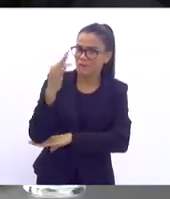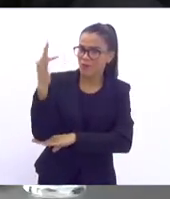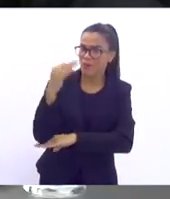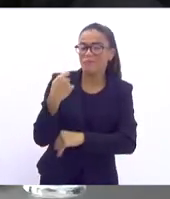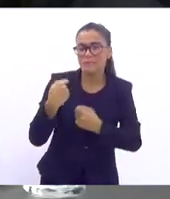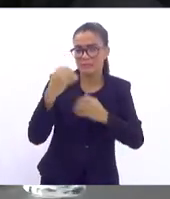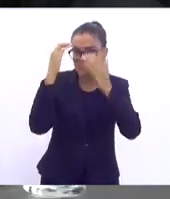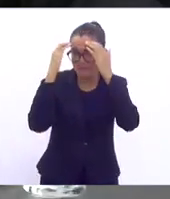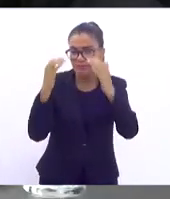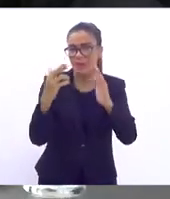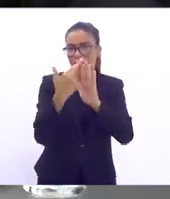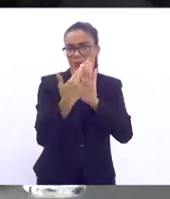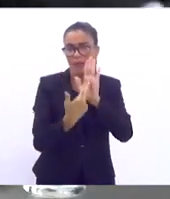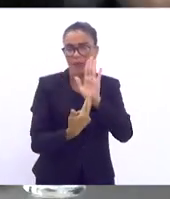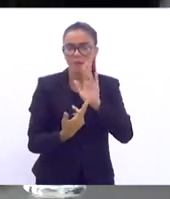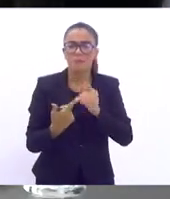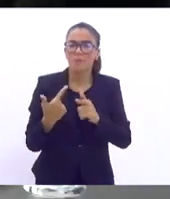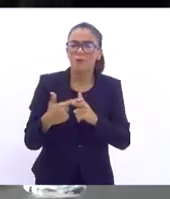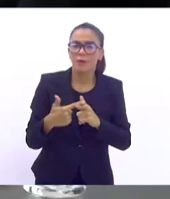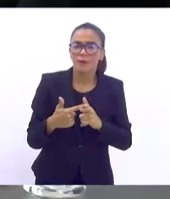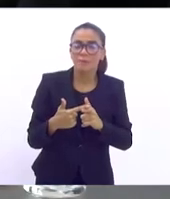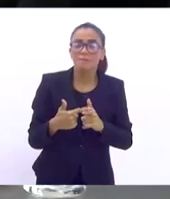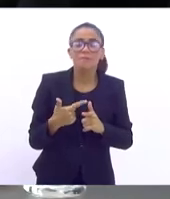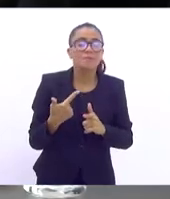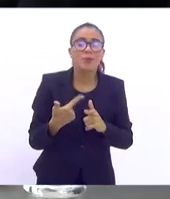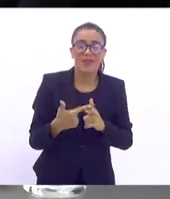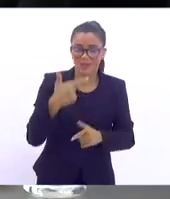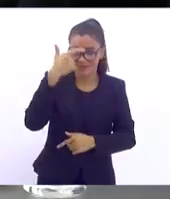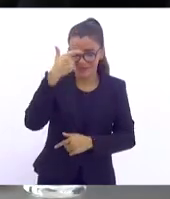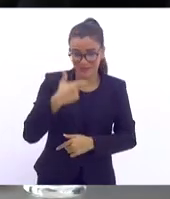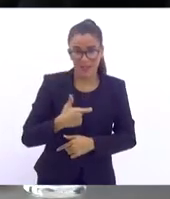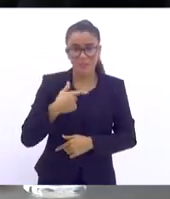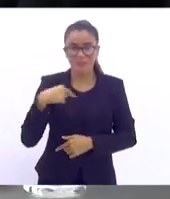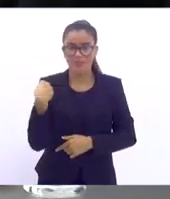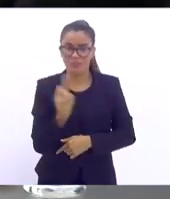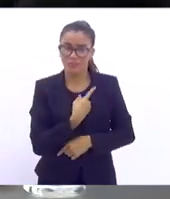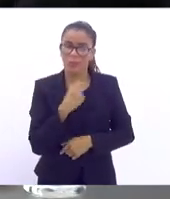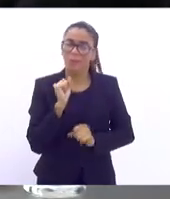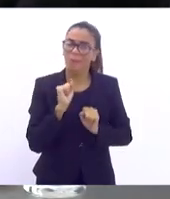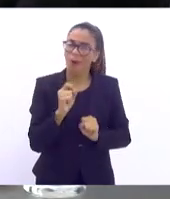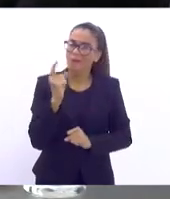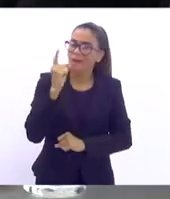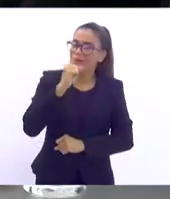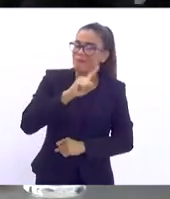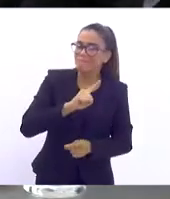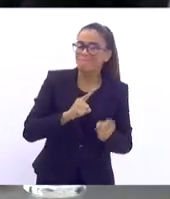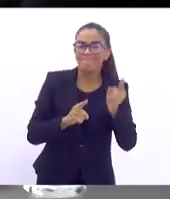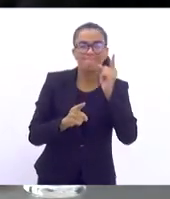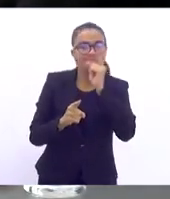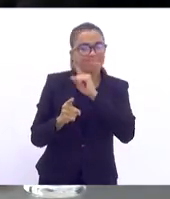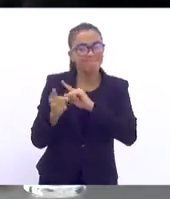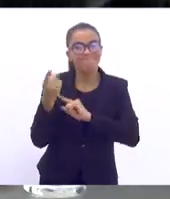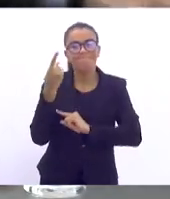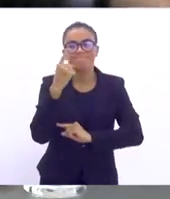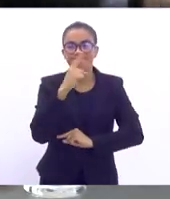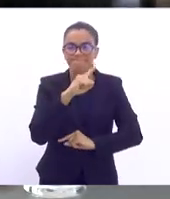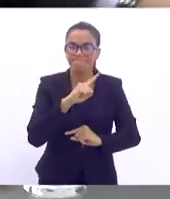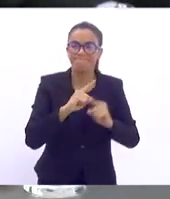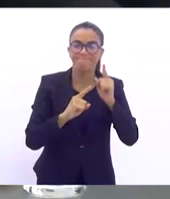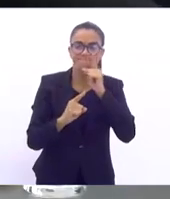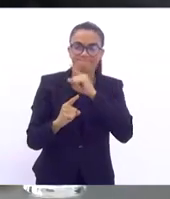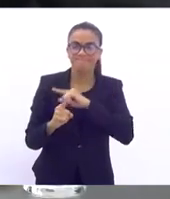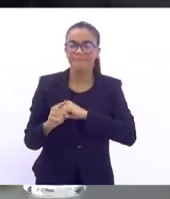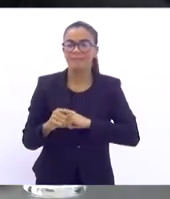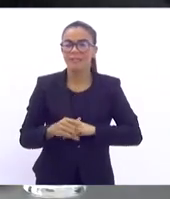essas regras por que que eu tô querendo dizer isso porque senão a gente comete um alguns equívocos que vão nortear para frente